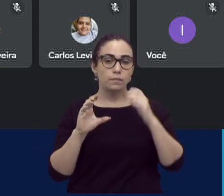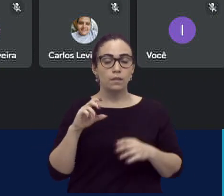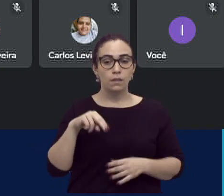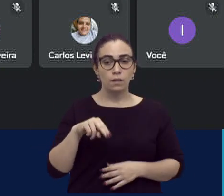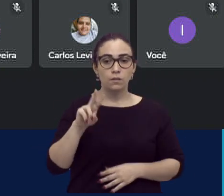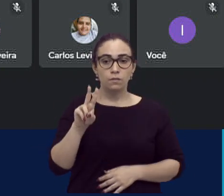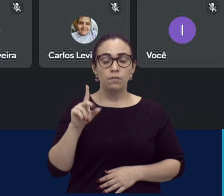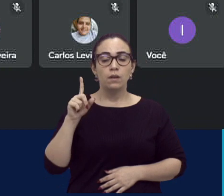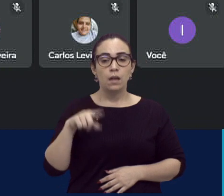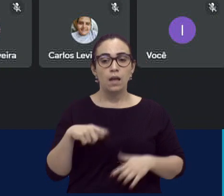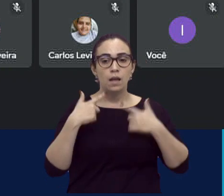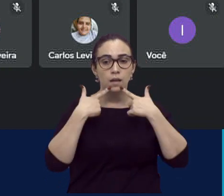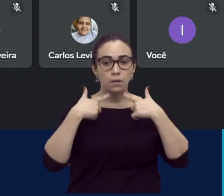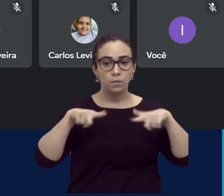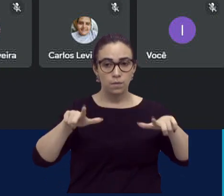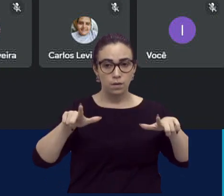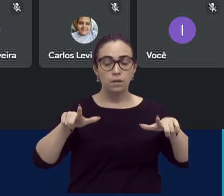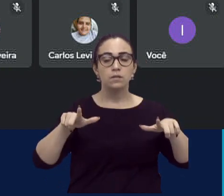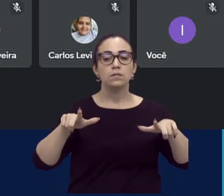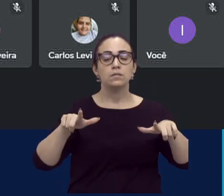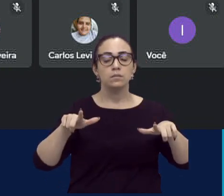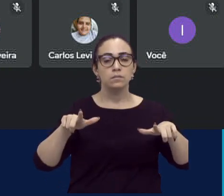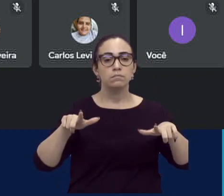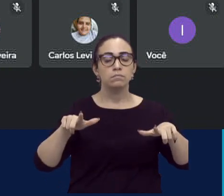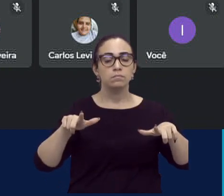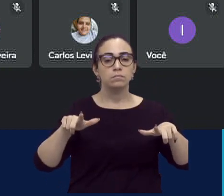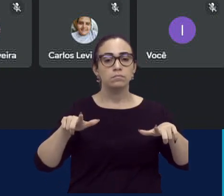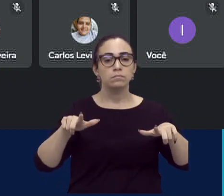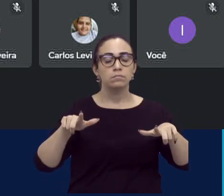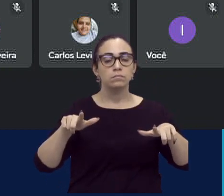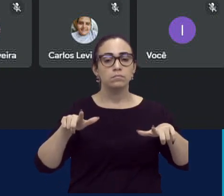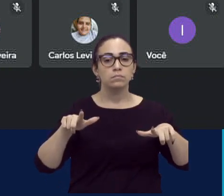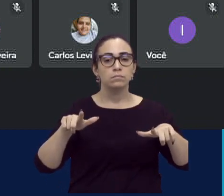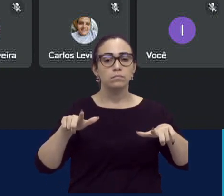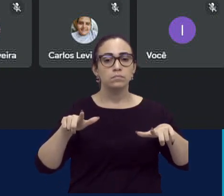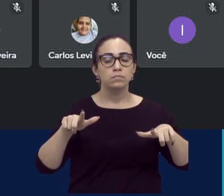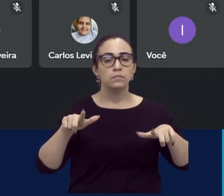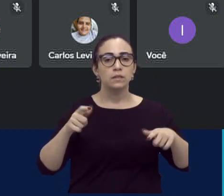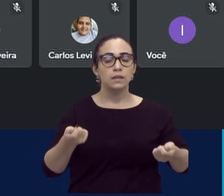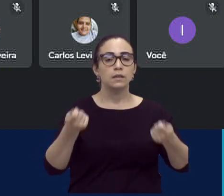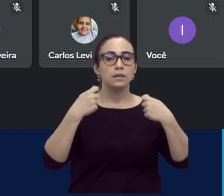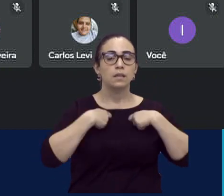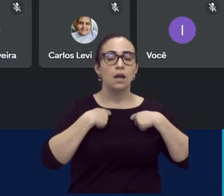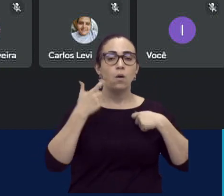linguagem que nos faz comunicar com o outro.